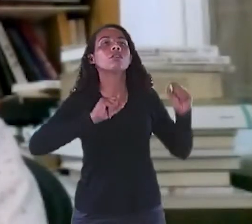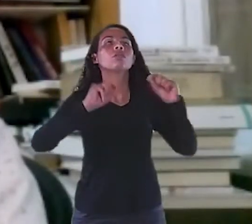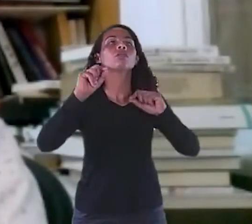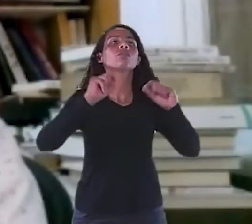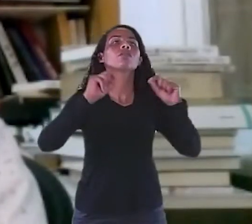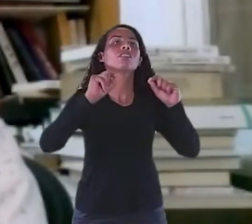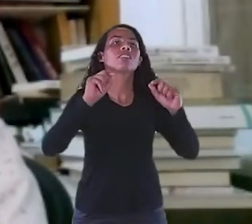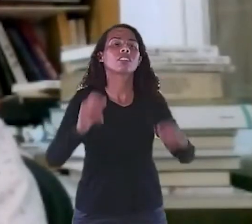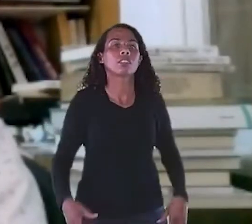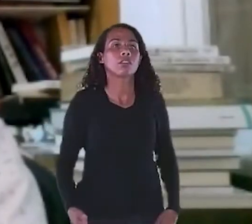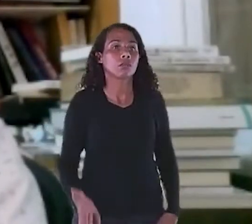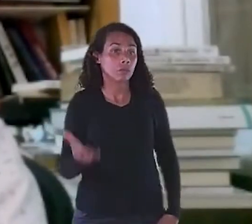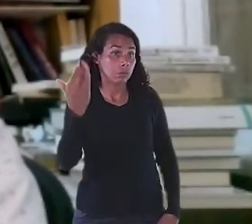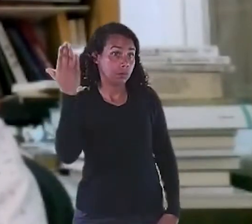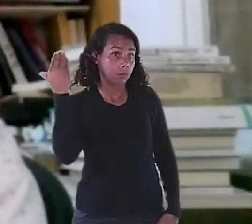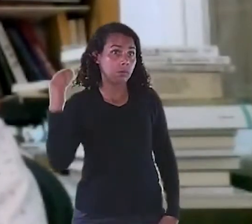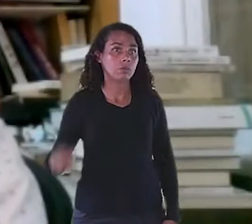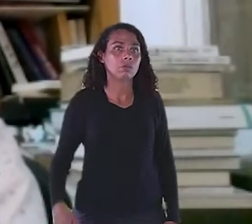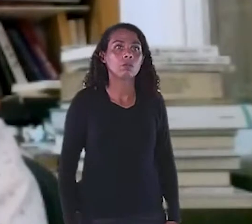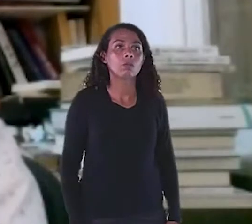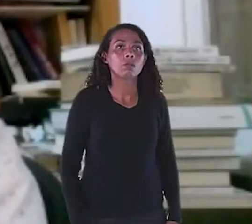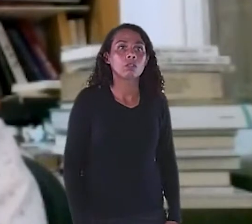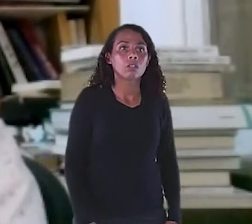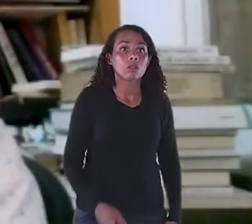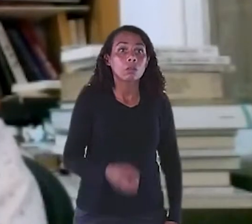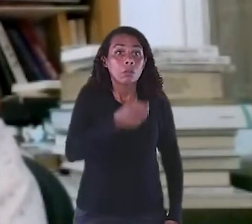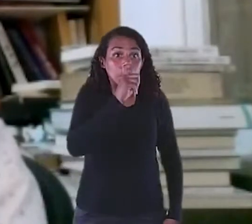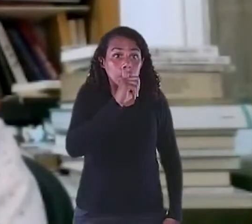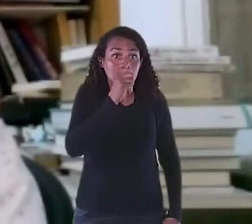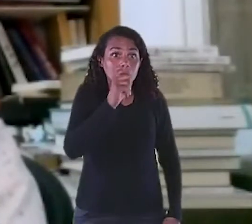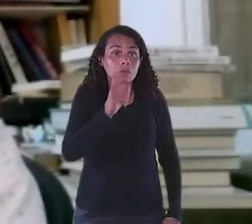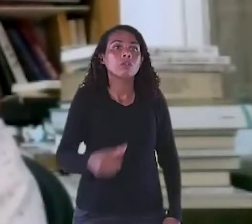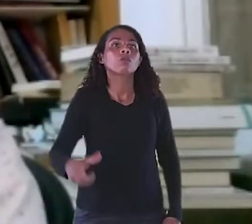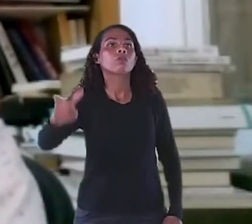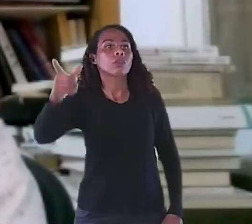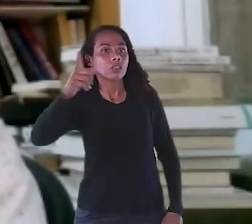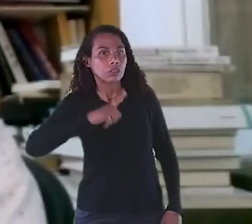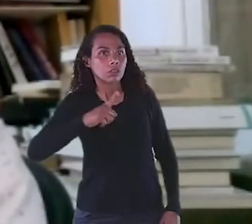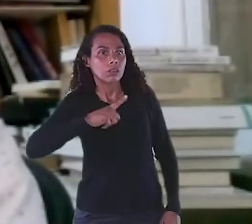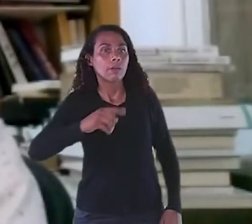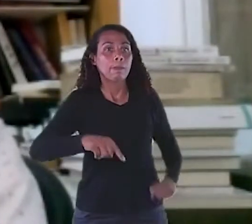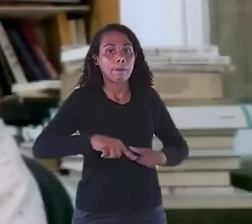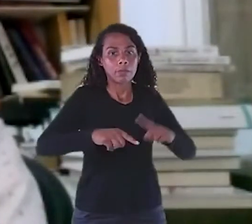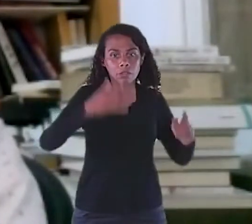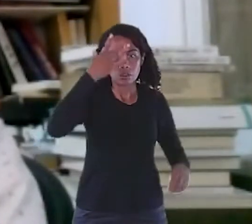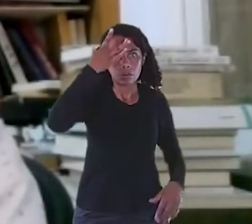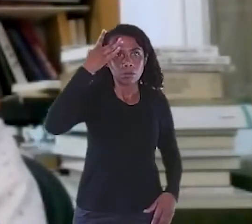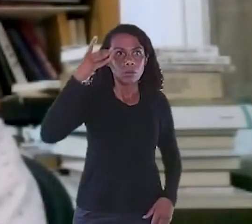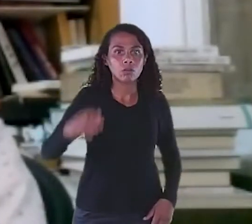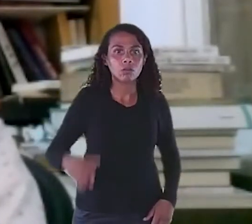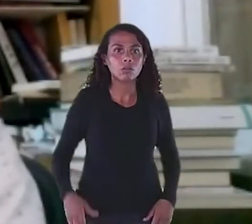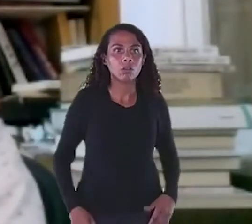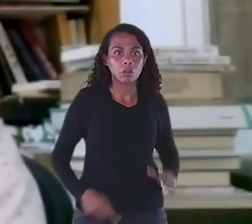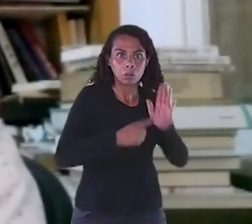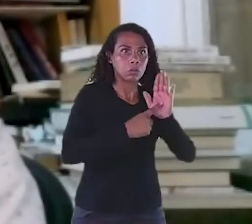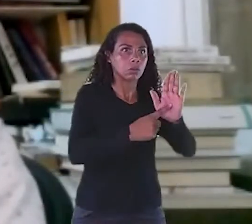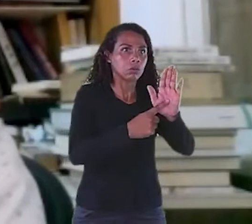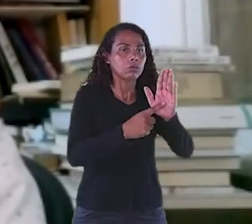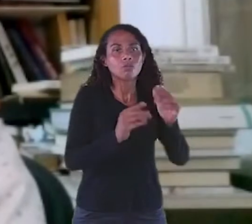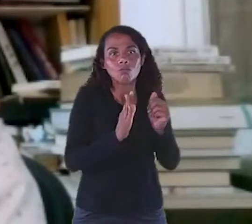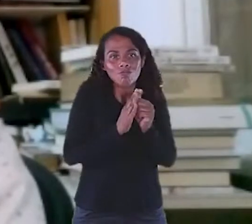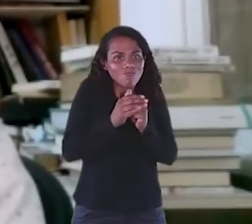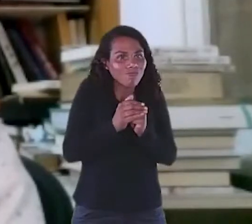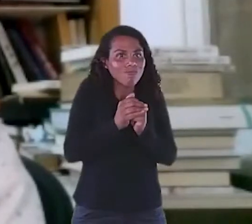Eu me lembro que as turmas, você tinha negros, que era uma coisa que hoje você não consegue imaginar direito